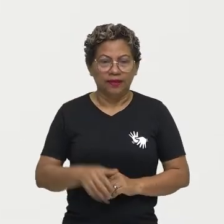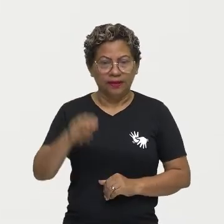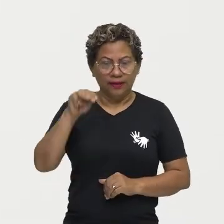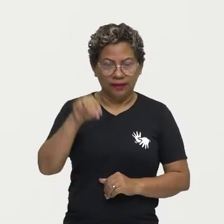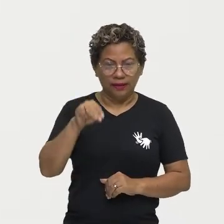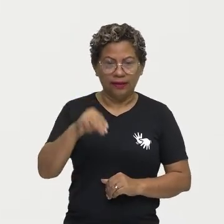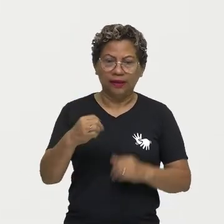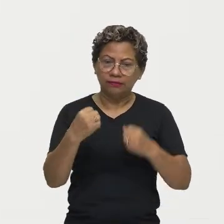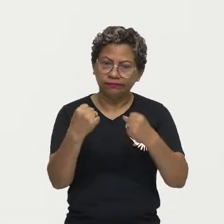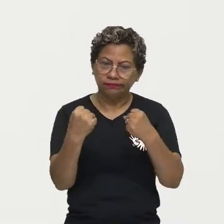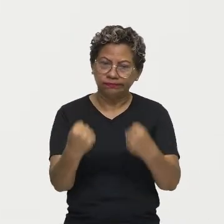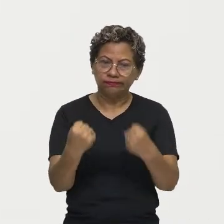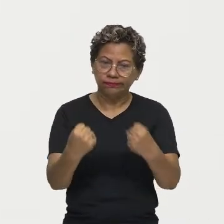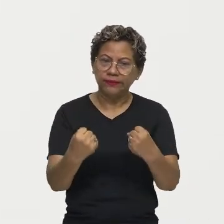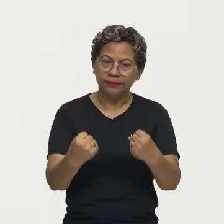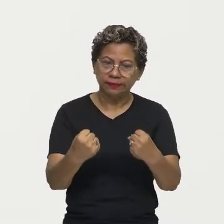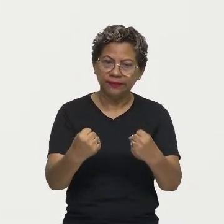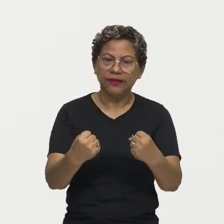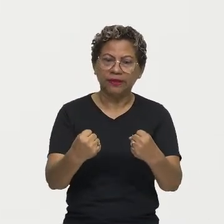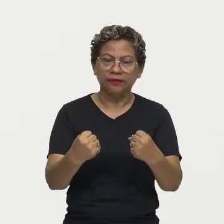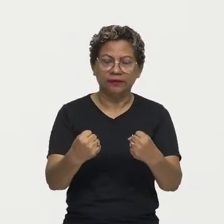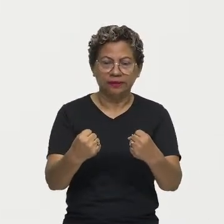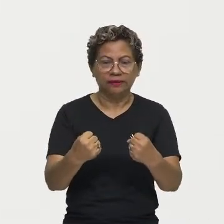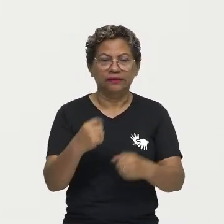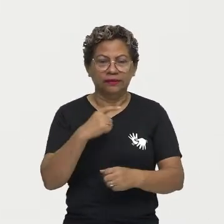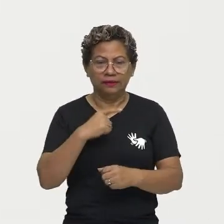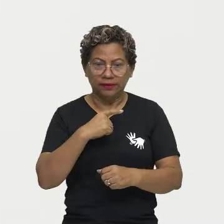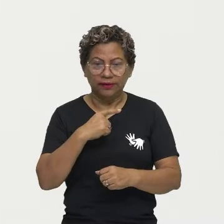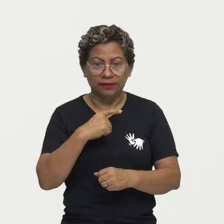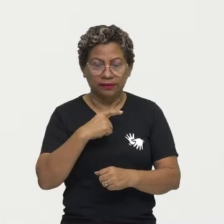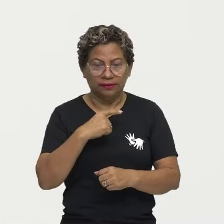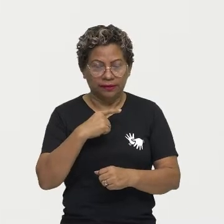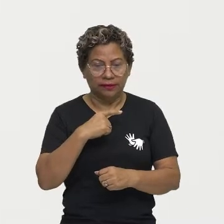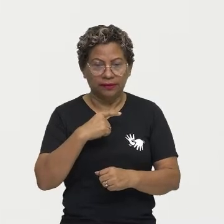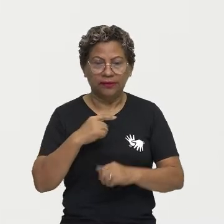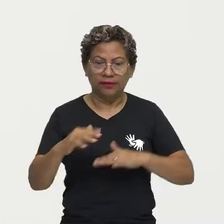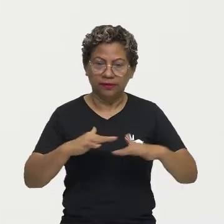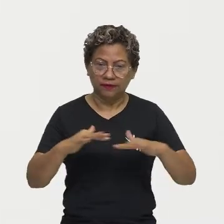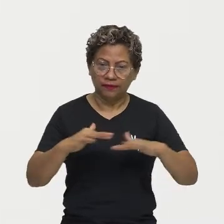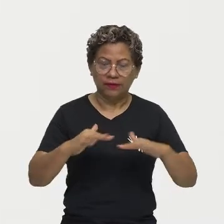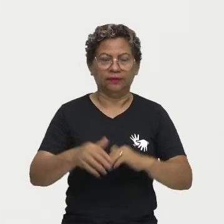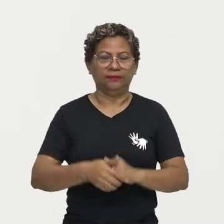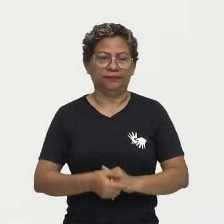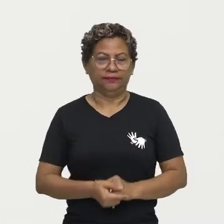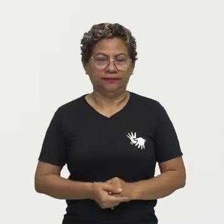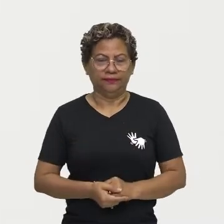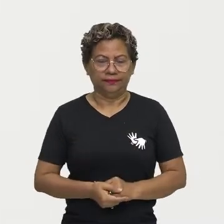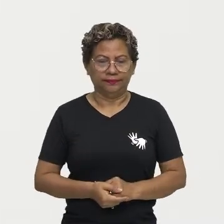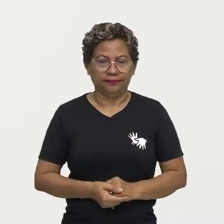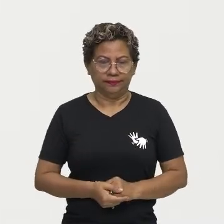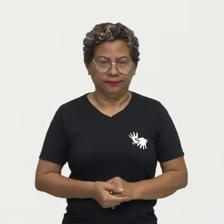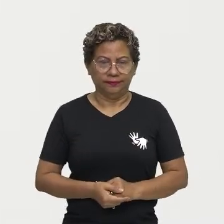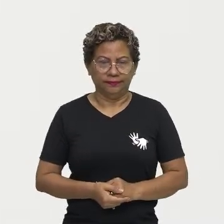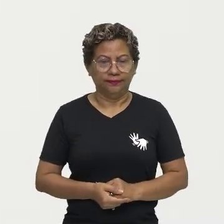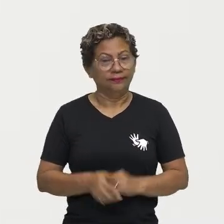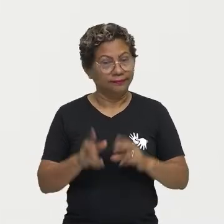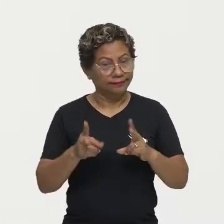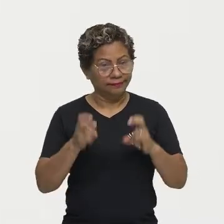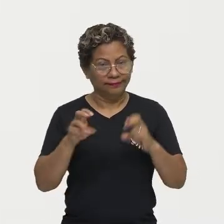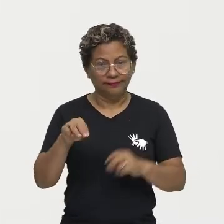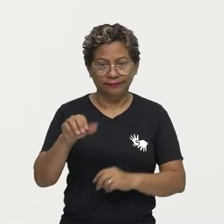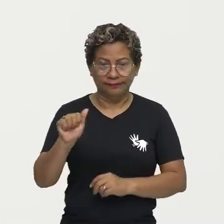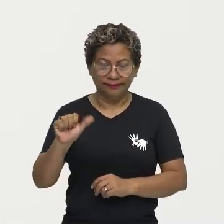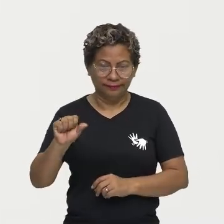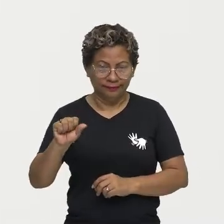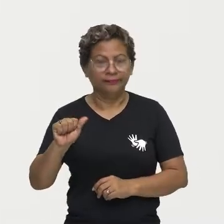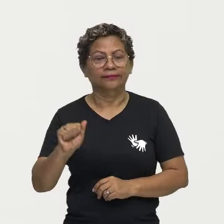energia cinética, definida por EC, é medida em joules no sistema internacional. M é a massa do